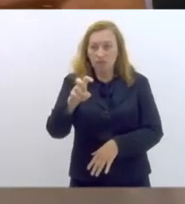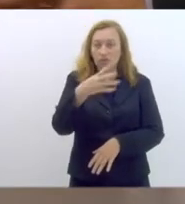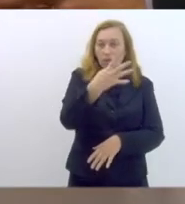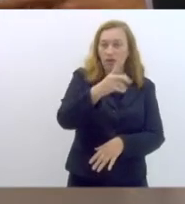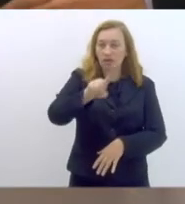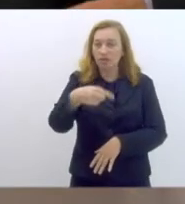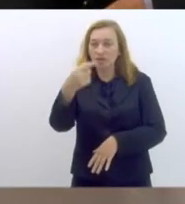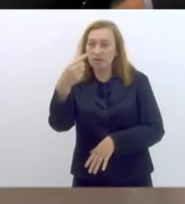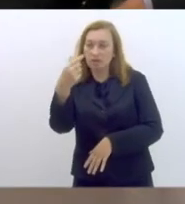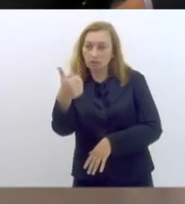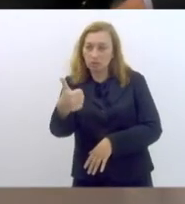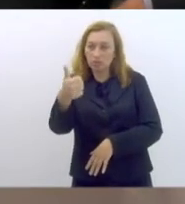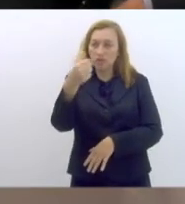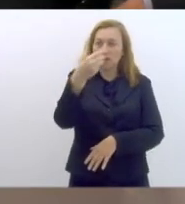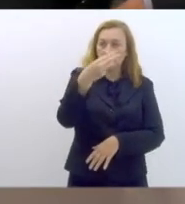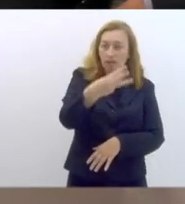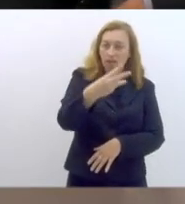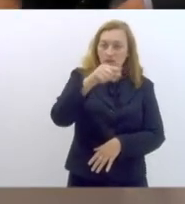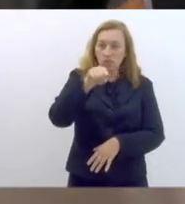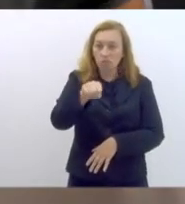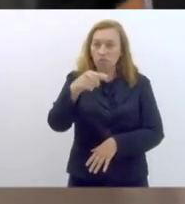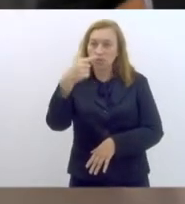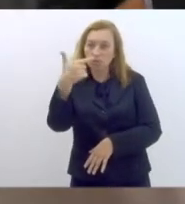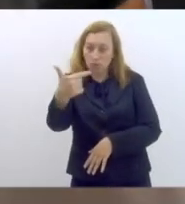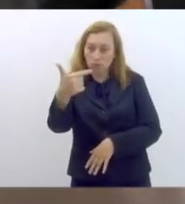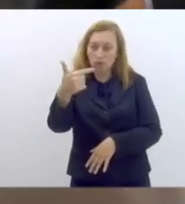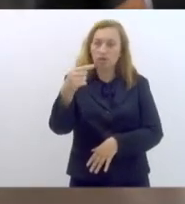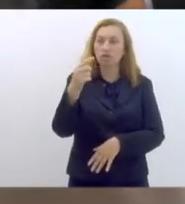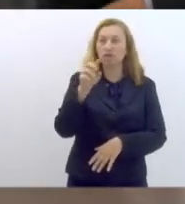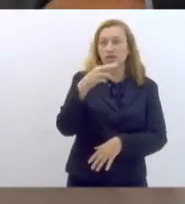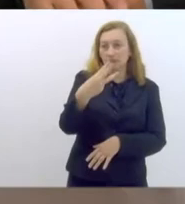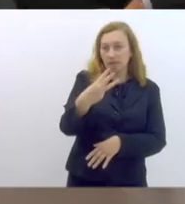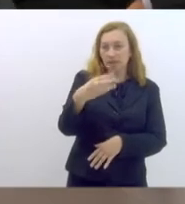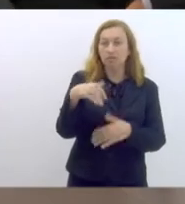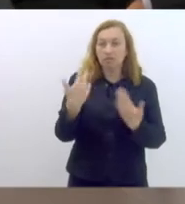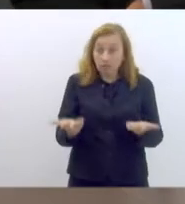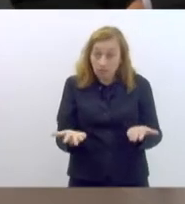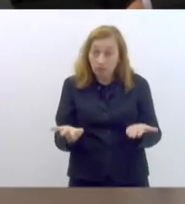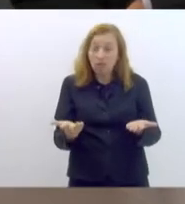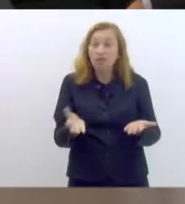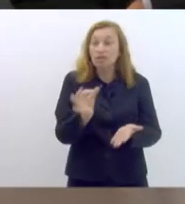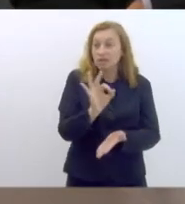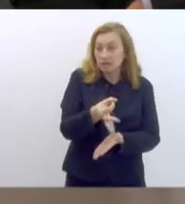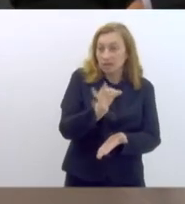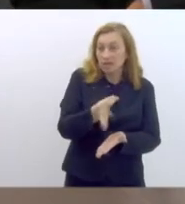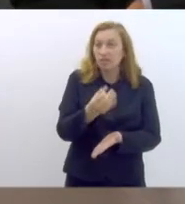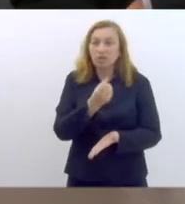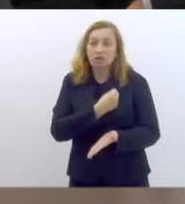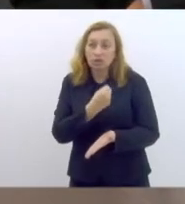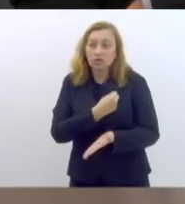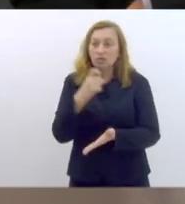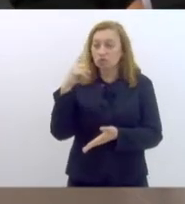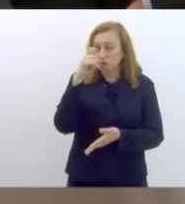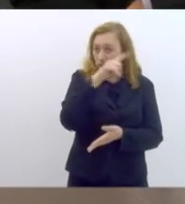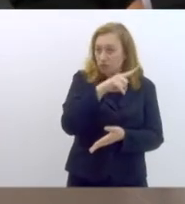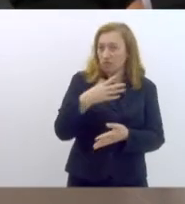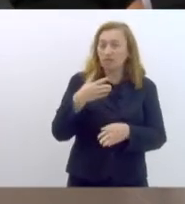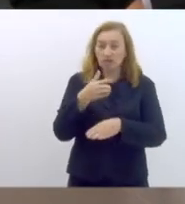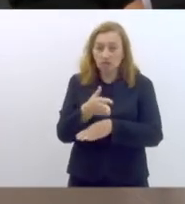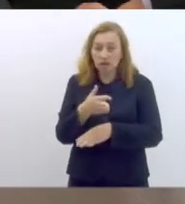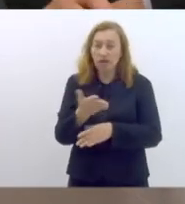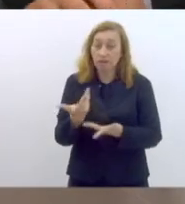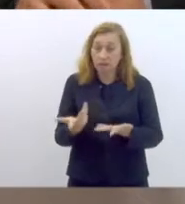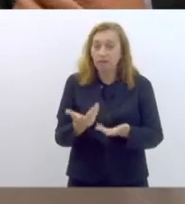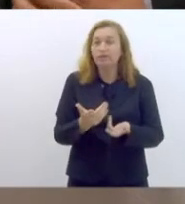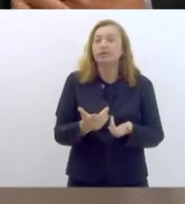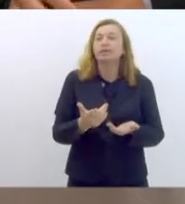4,1, 3,2 e 3. Então, também, provavelmente, esses números também, né, acho também difícil que vai chegar nesse ponto. Então,